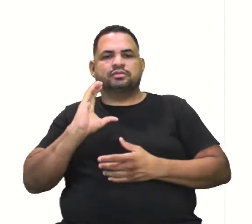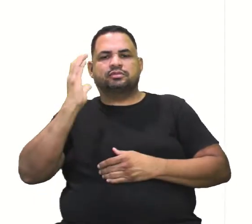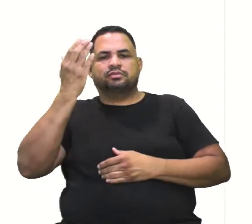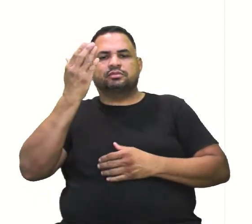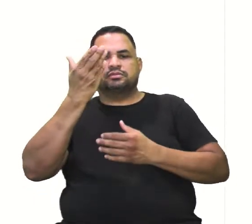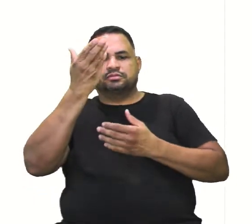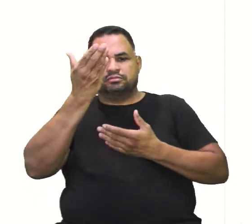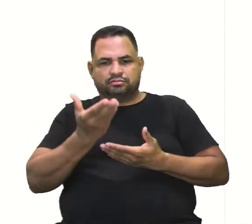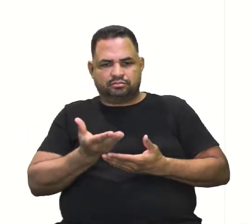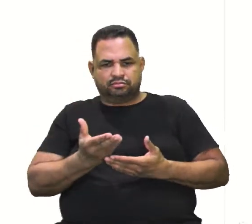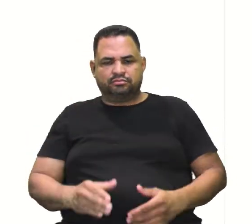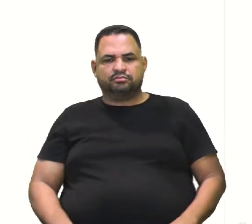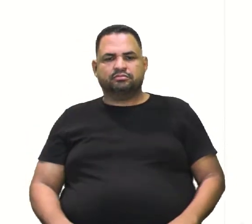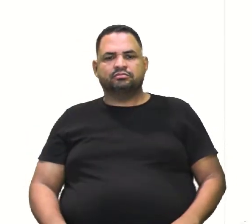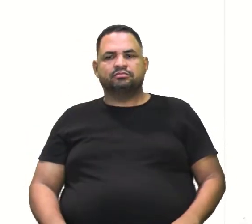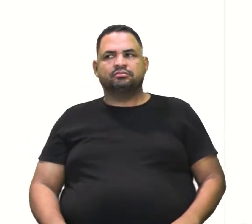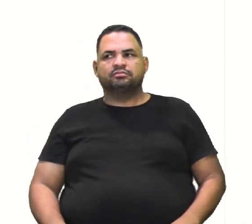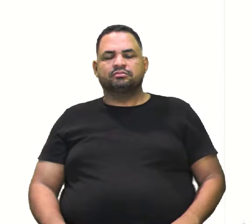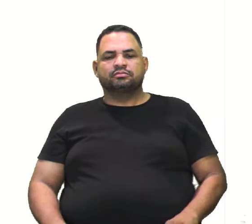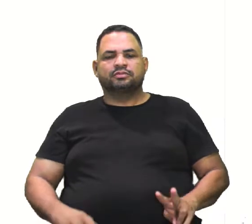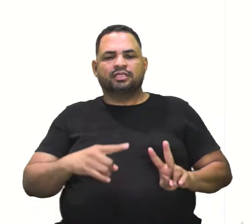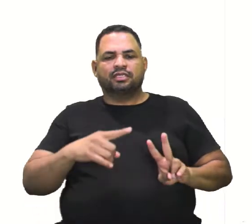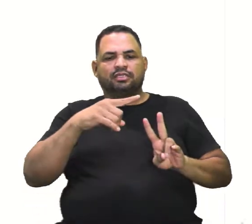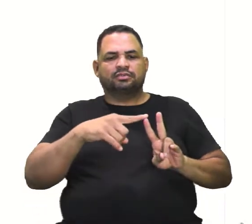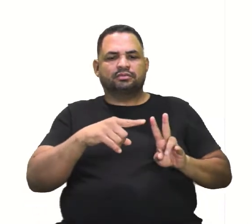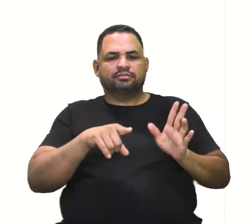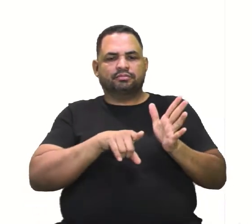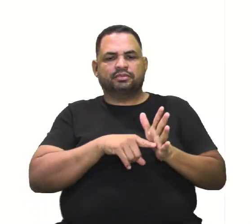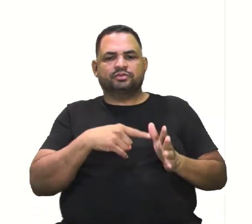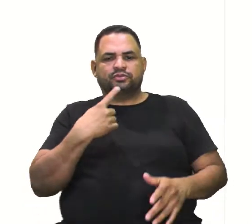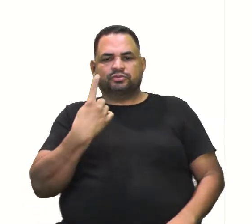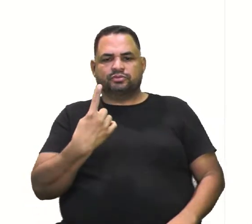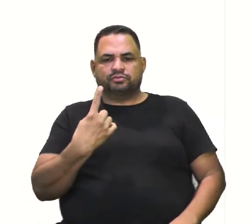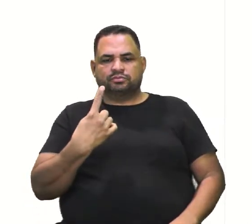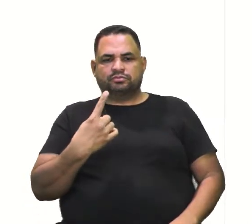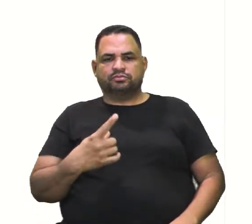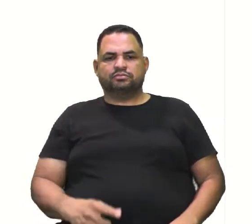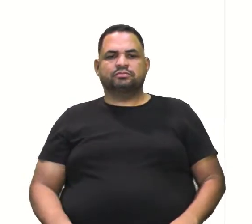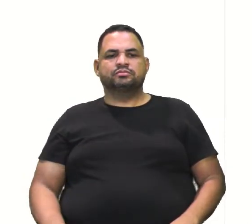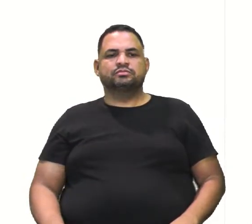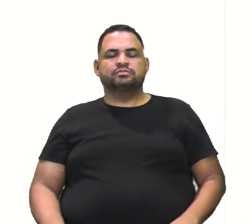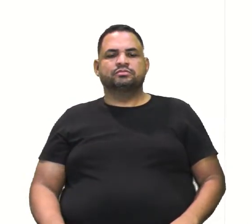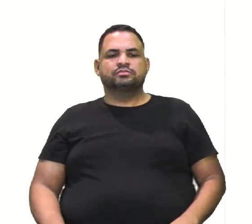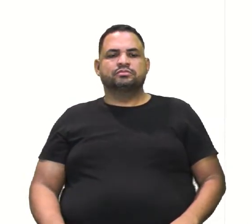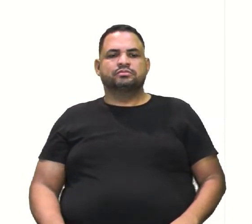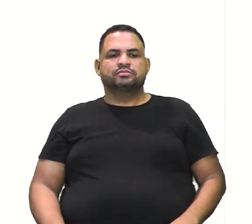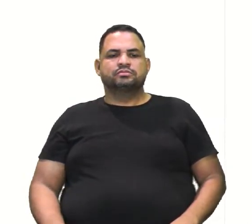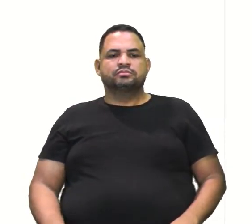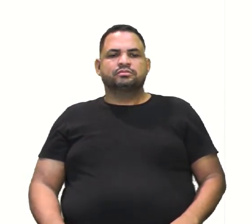a seguinte questão. Raiz quadrada de -1.